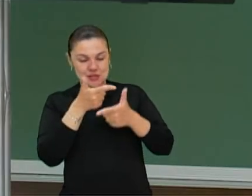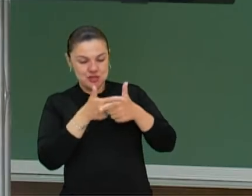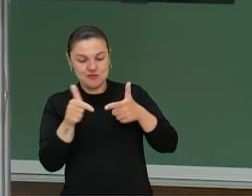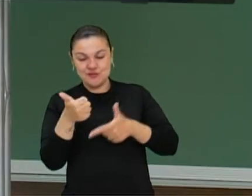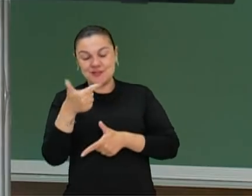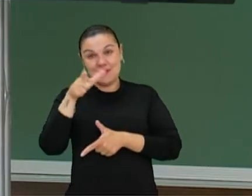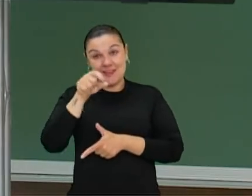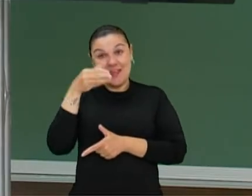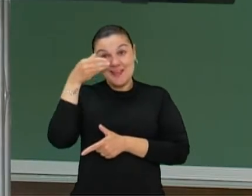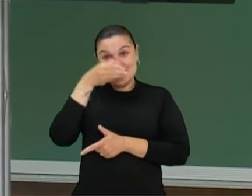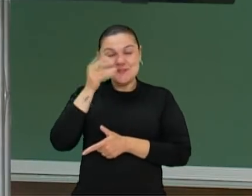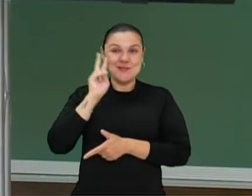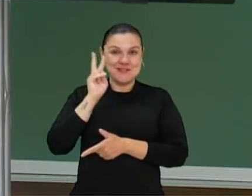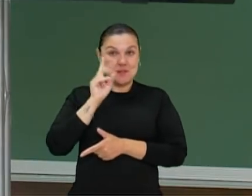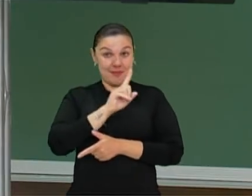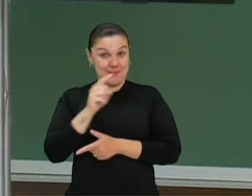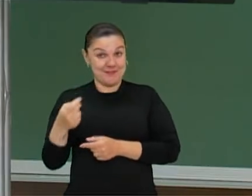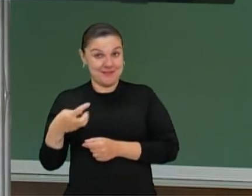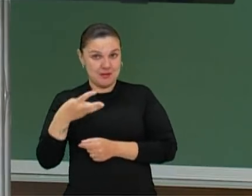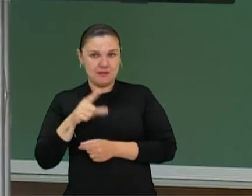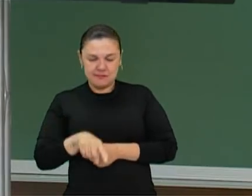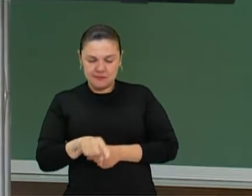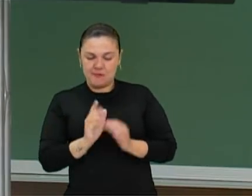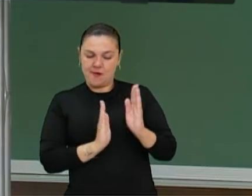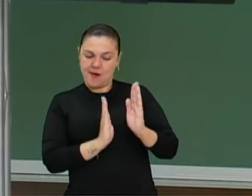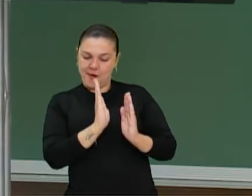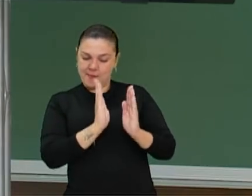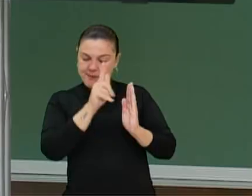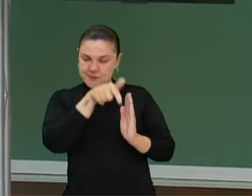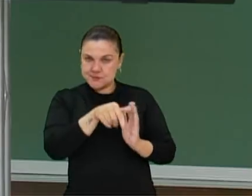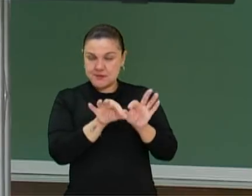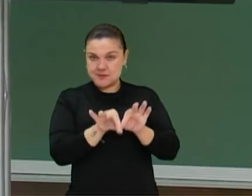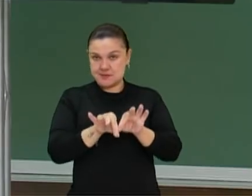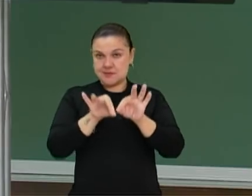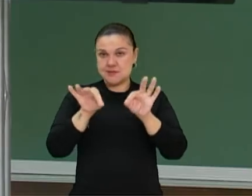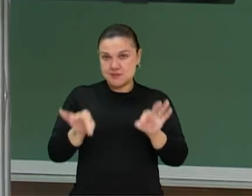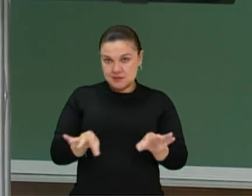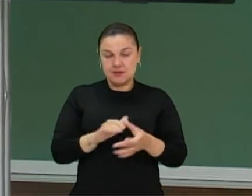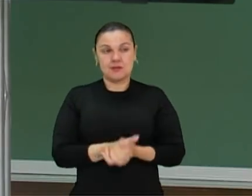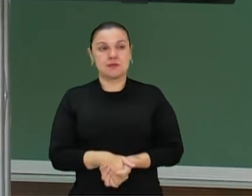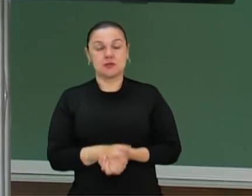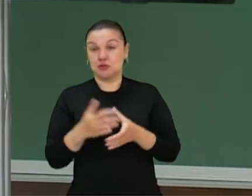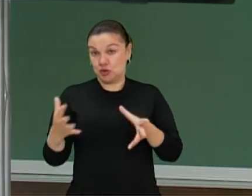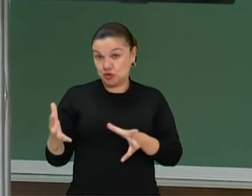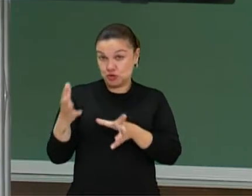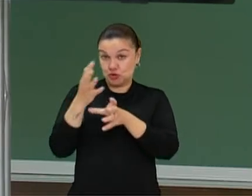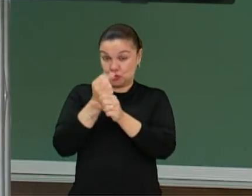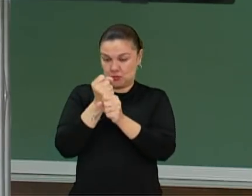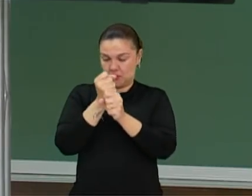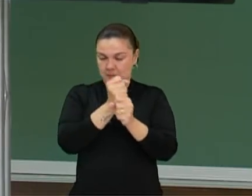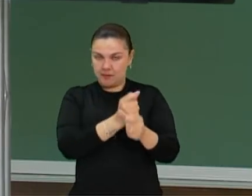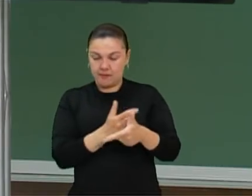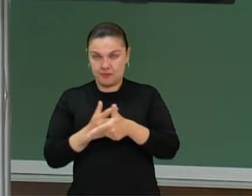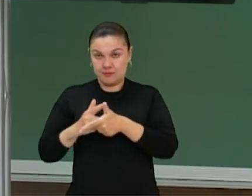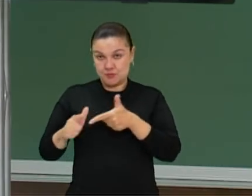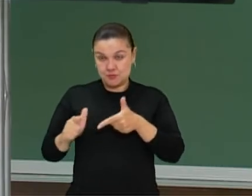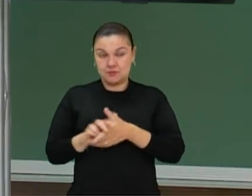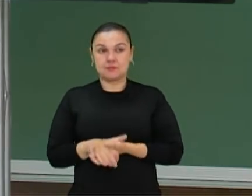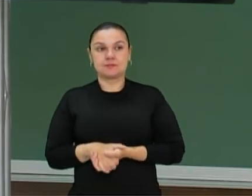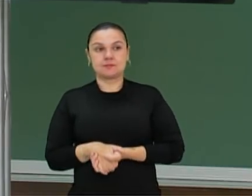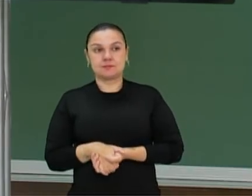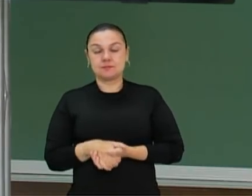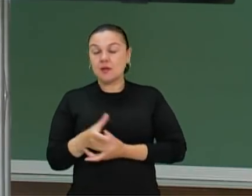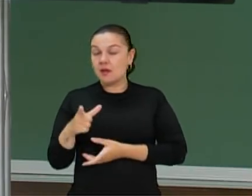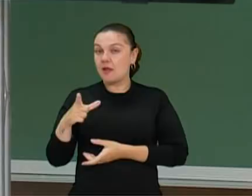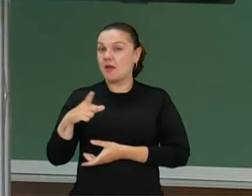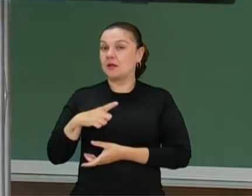por 3, né? Então, a média, ela exige, apesar de ser bem simples, é só somar, né, um total e dividir pela quantidade,